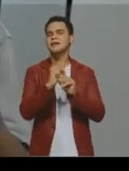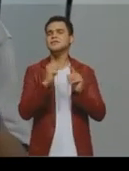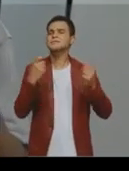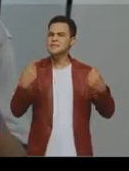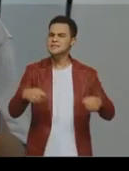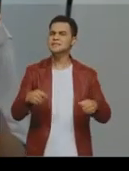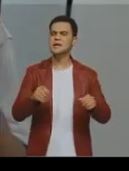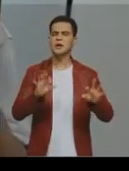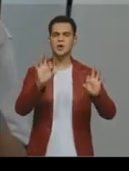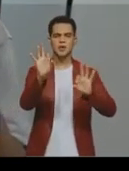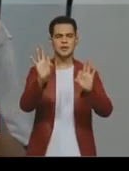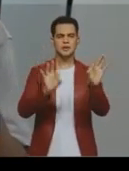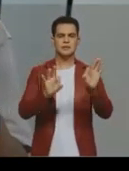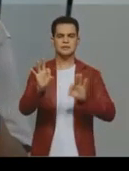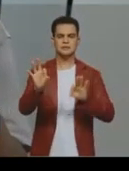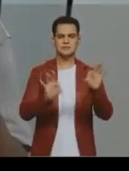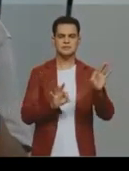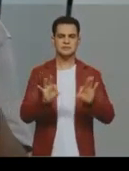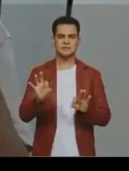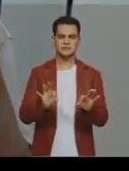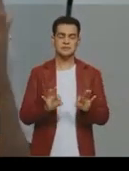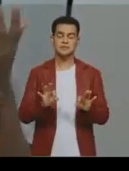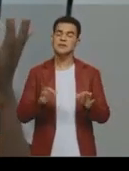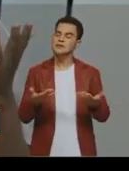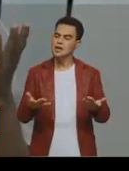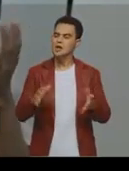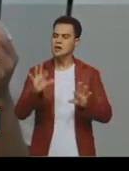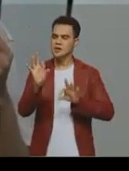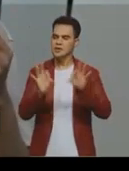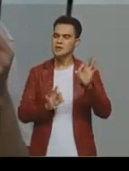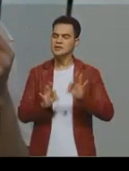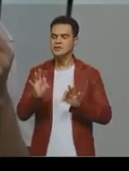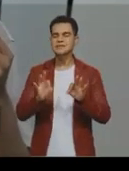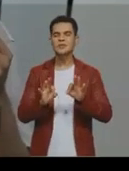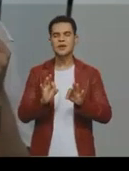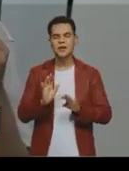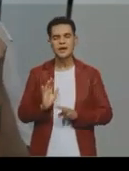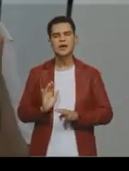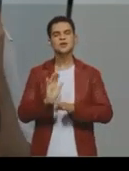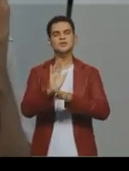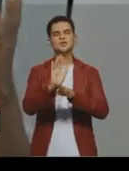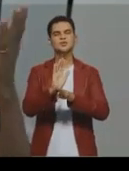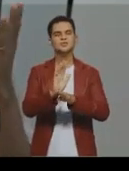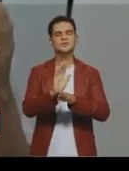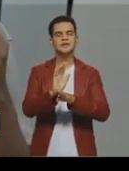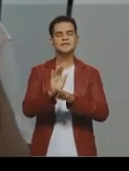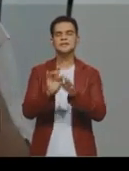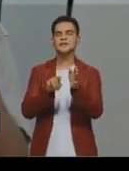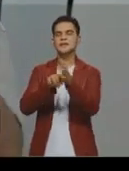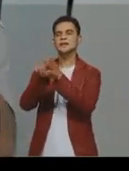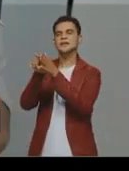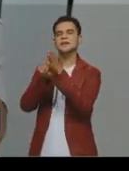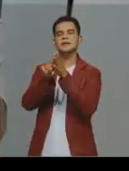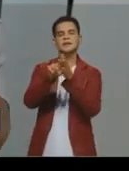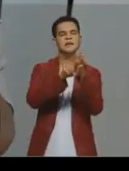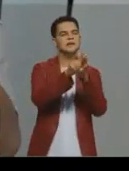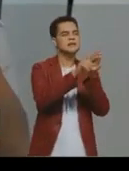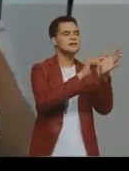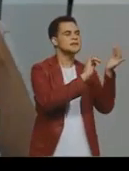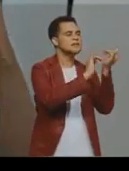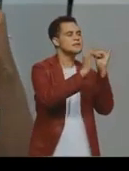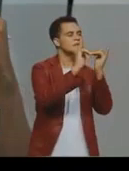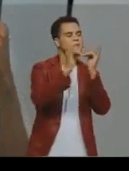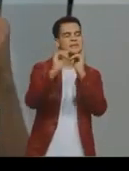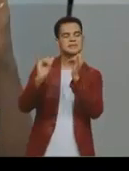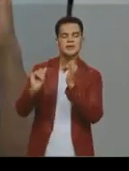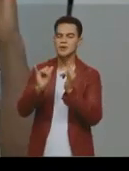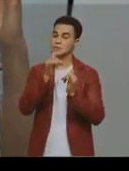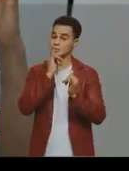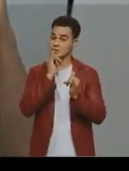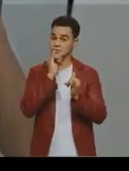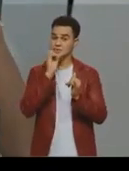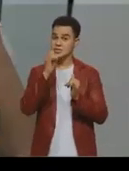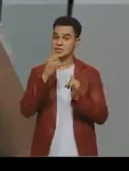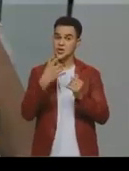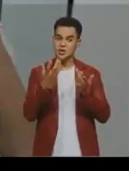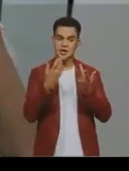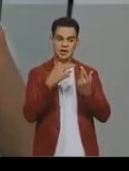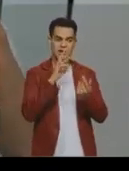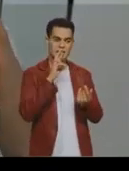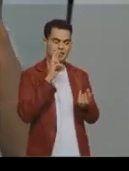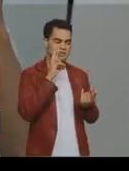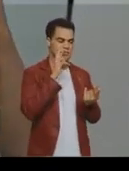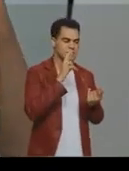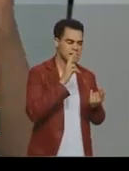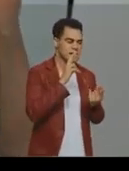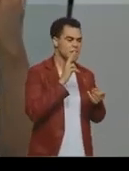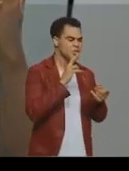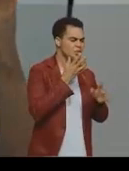a organização facilita até buscar informações, né? Então, quando eu quero pensar numa coisa, quando eu quero responder uma questão de prova, eu penso, que matéria que é